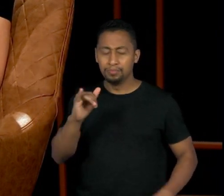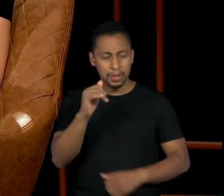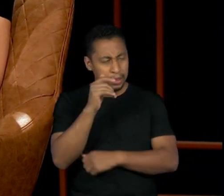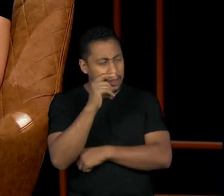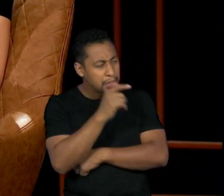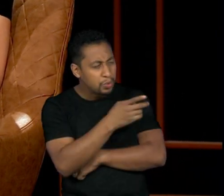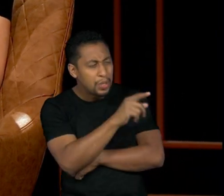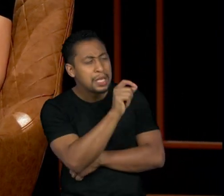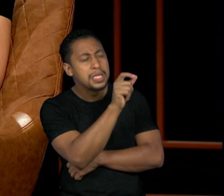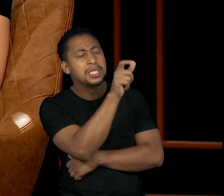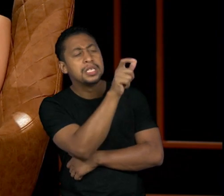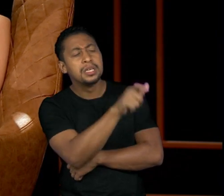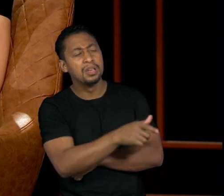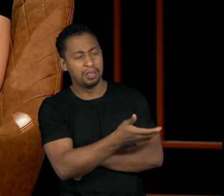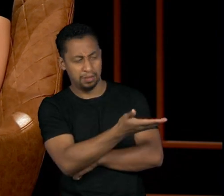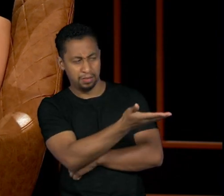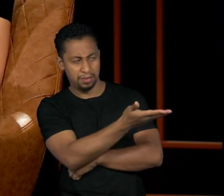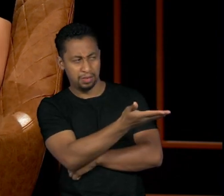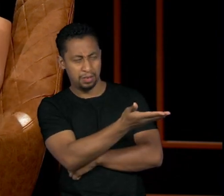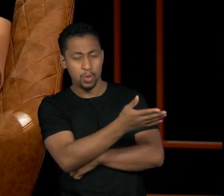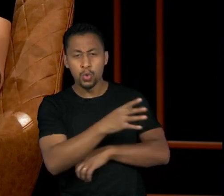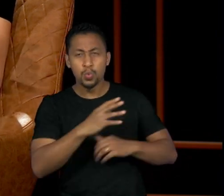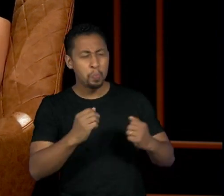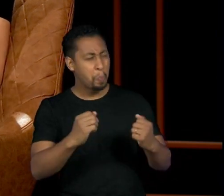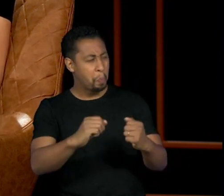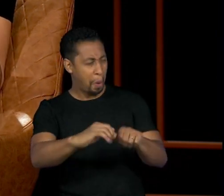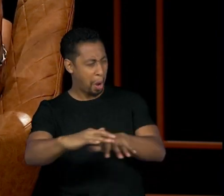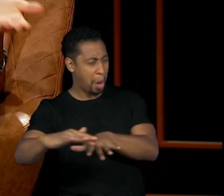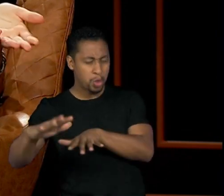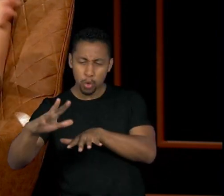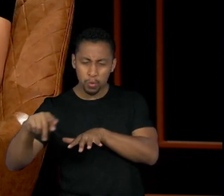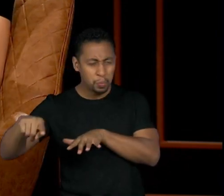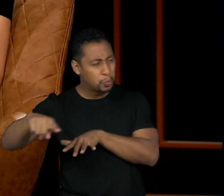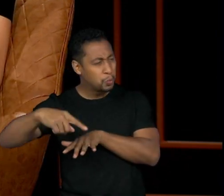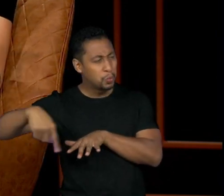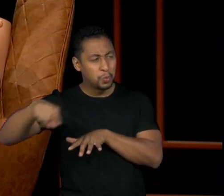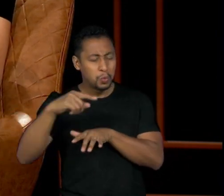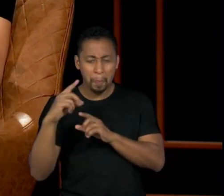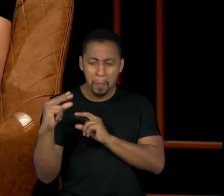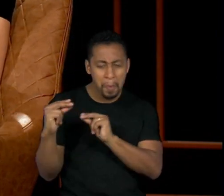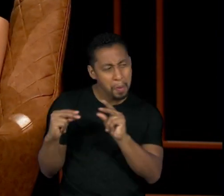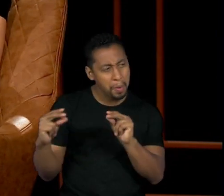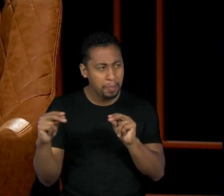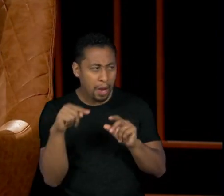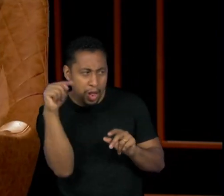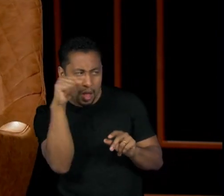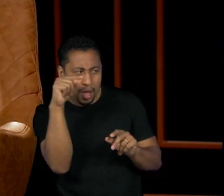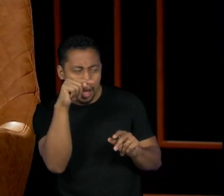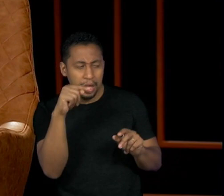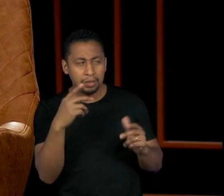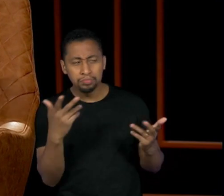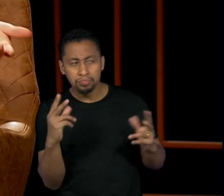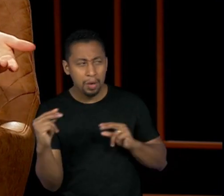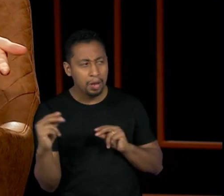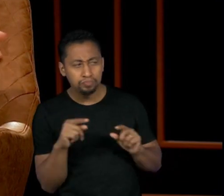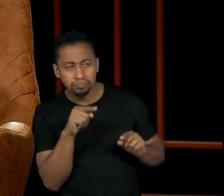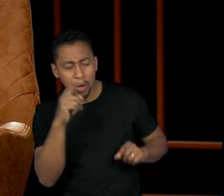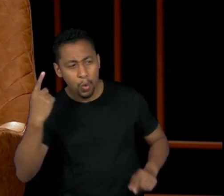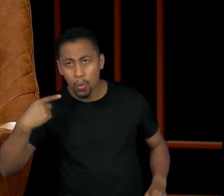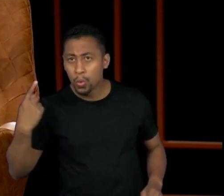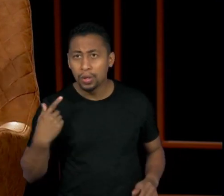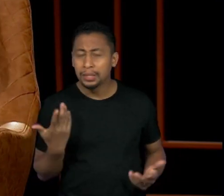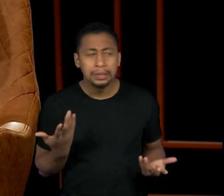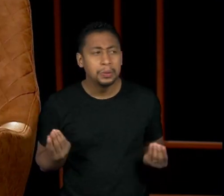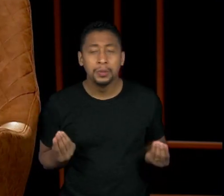cantora que chega aqui, tá todo mundo falando que ela é muito louca, porque Ney é isso, ele é apaixonado por Cazuza, então